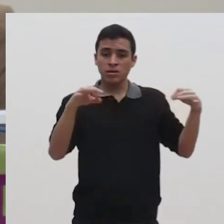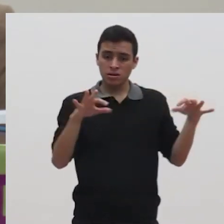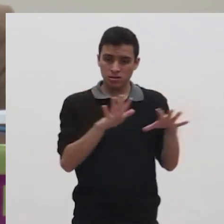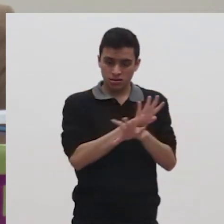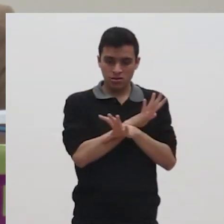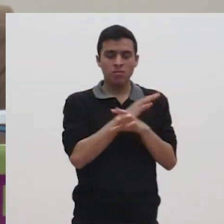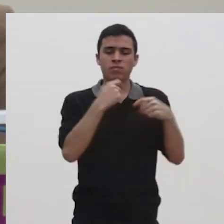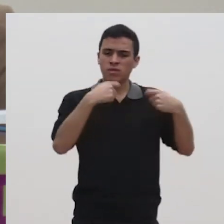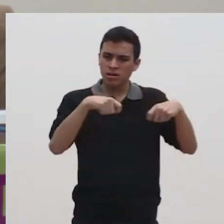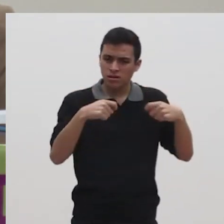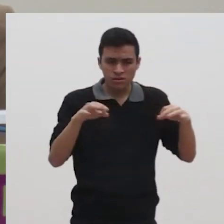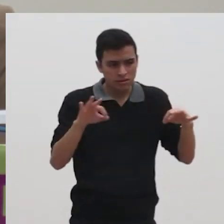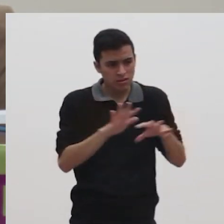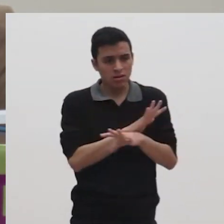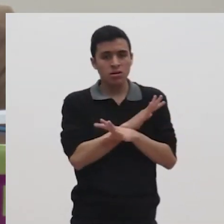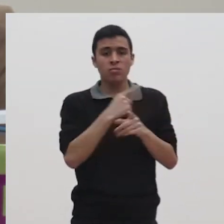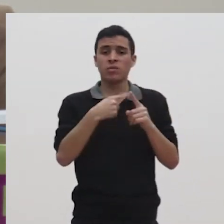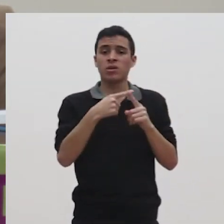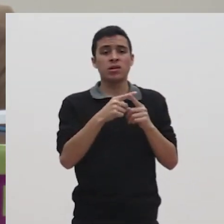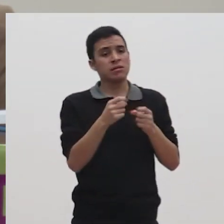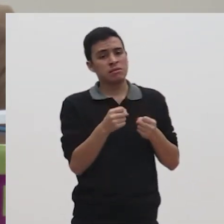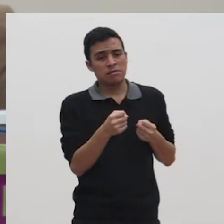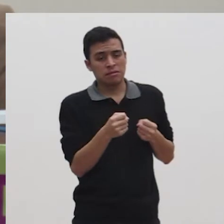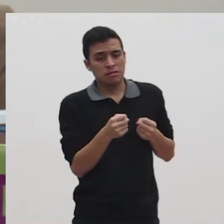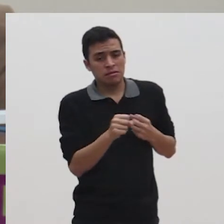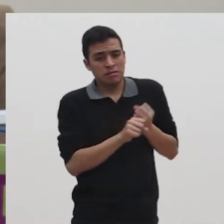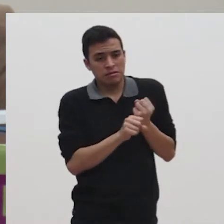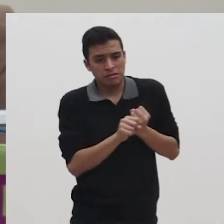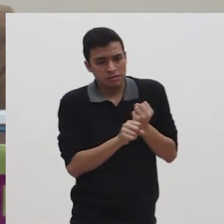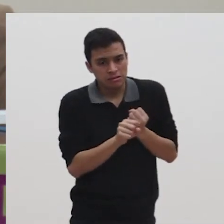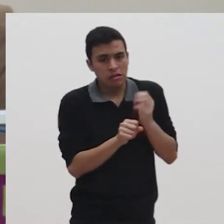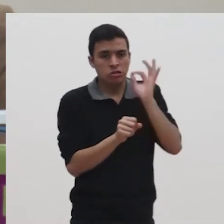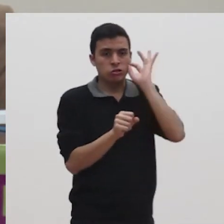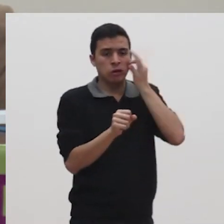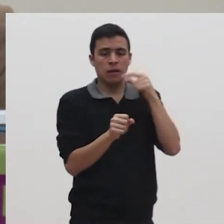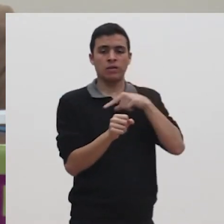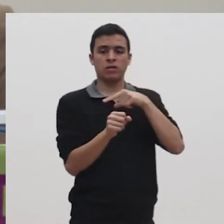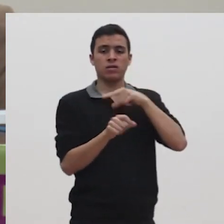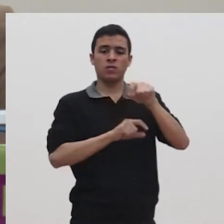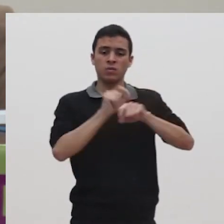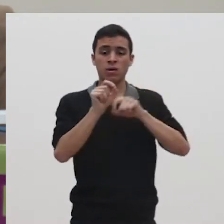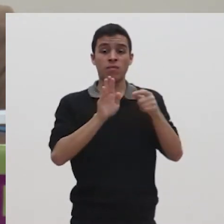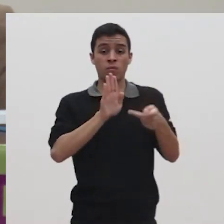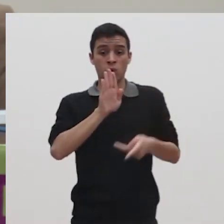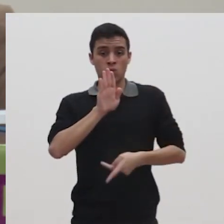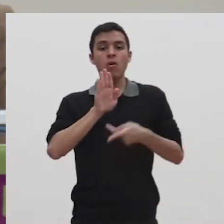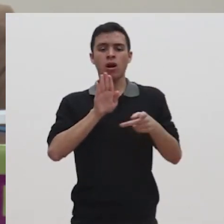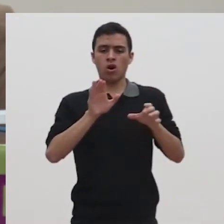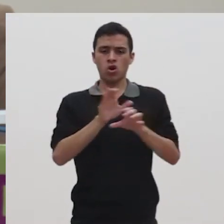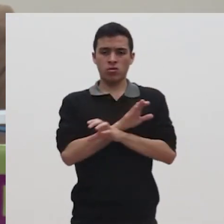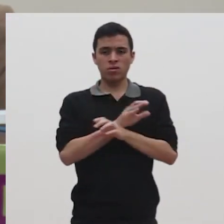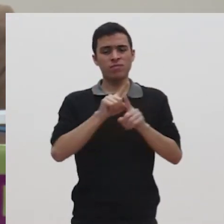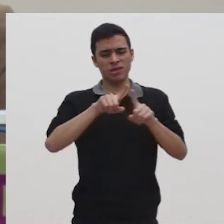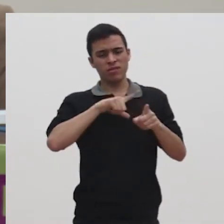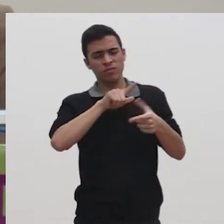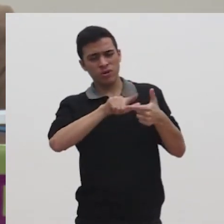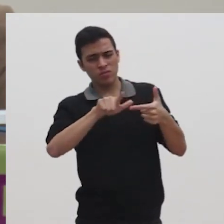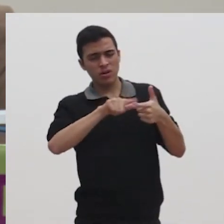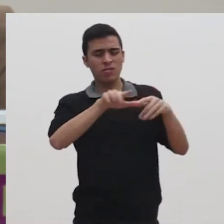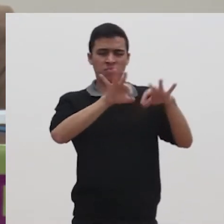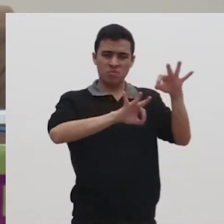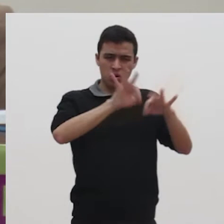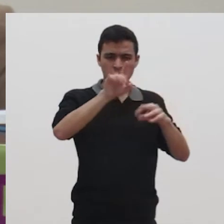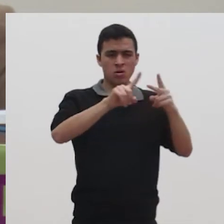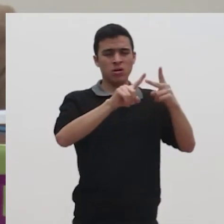terminar, que já tinha há muito tempo, tinha havido uma promessa de conclusão e houve problemas na obra, de